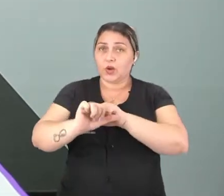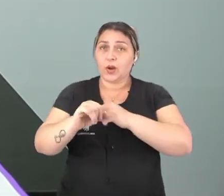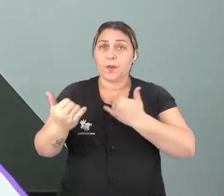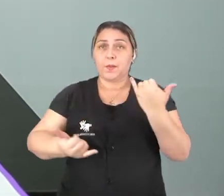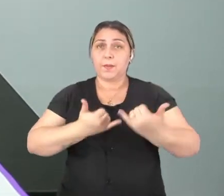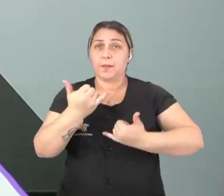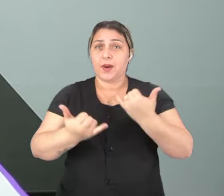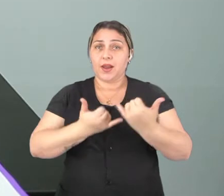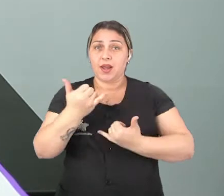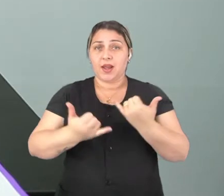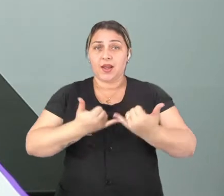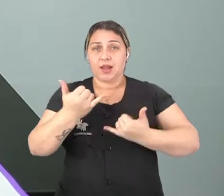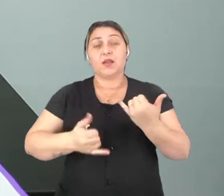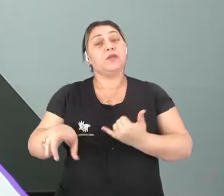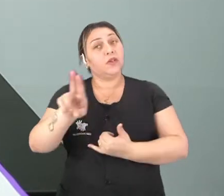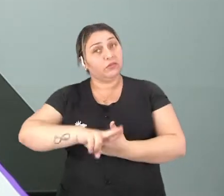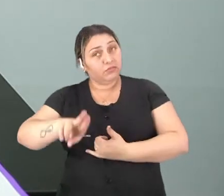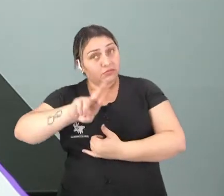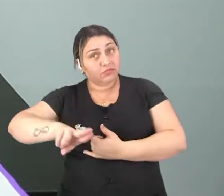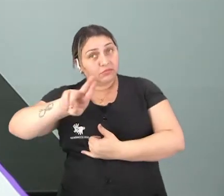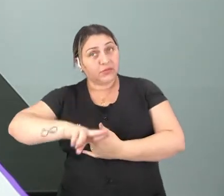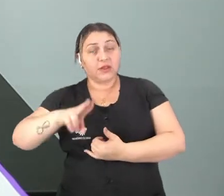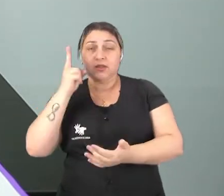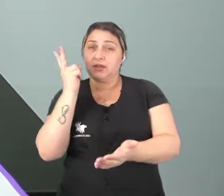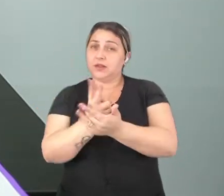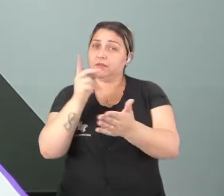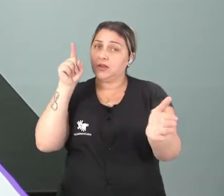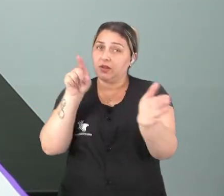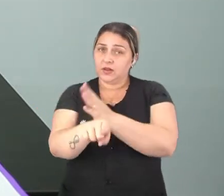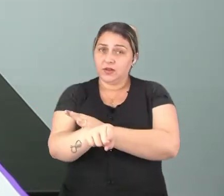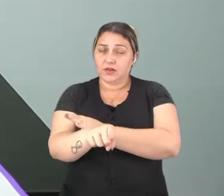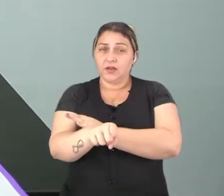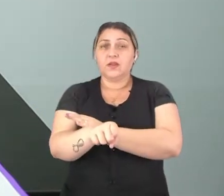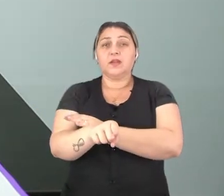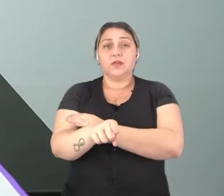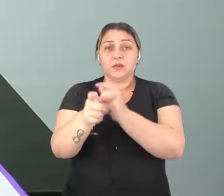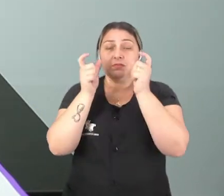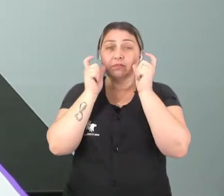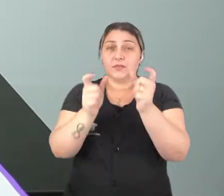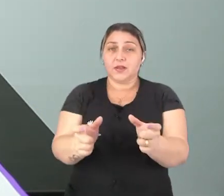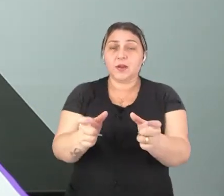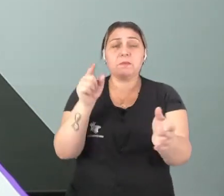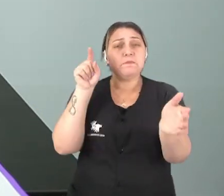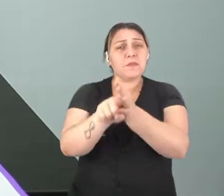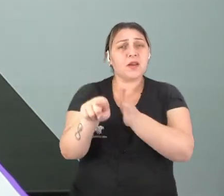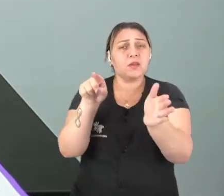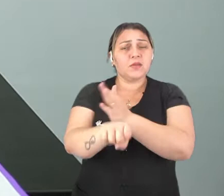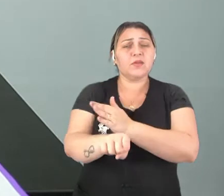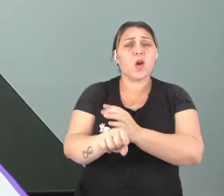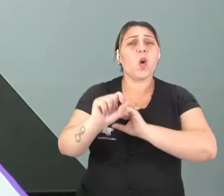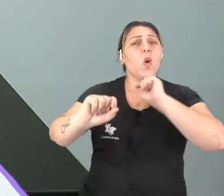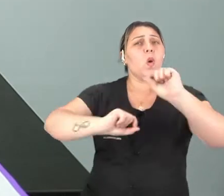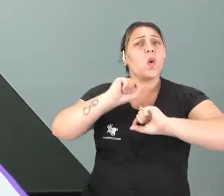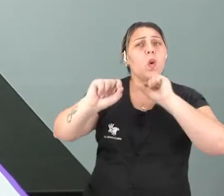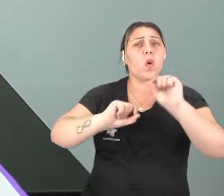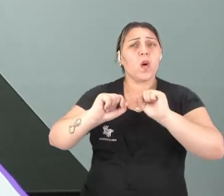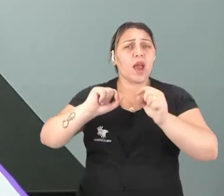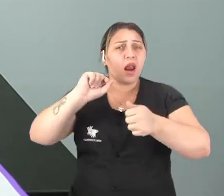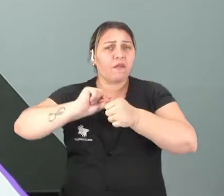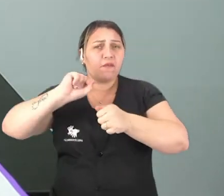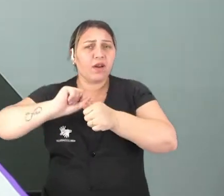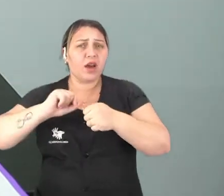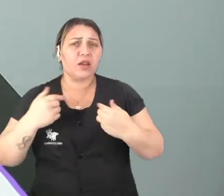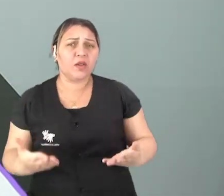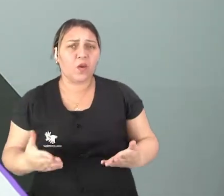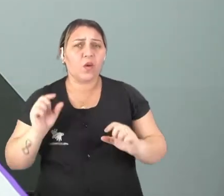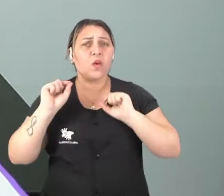brinquedo que você vai utilizar o brinquedo? Ele sempre perguntou, eu me atentei a essa parte, que ele perguntou o que ela faz.